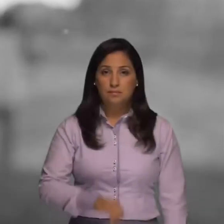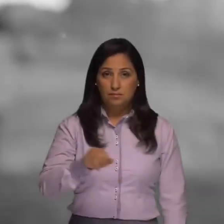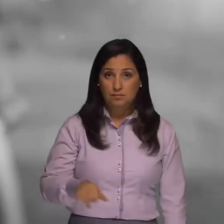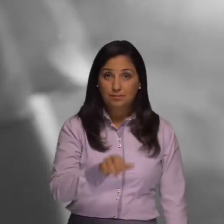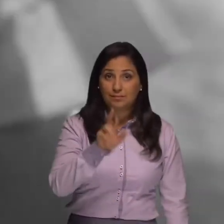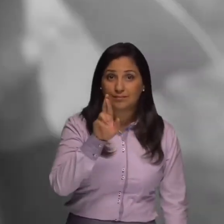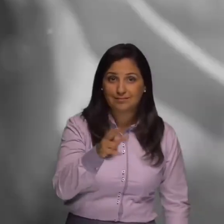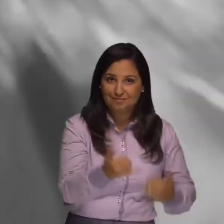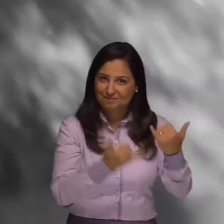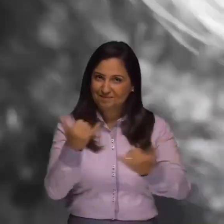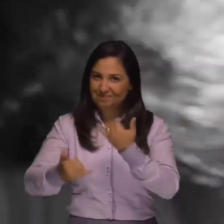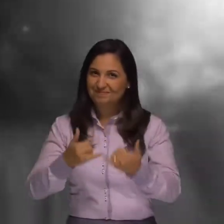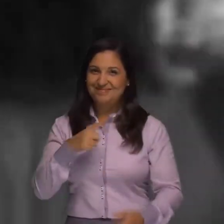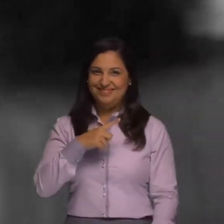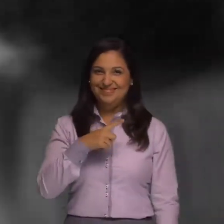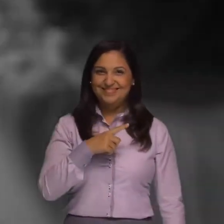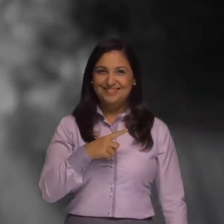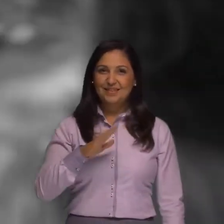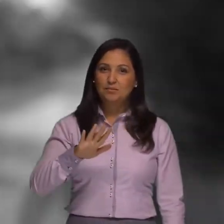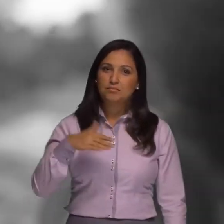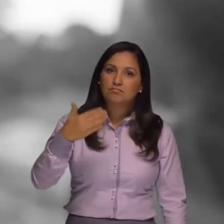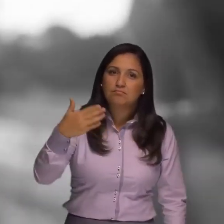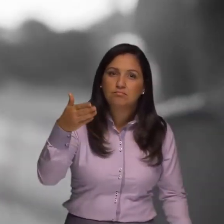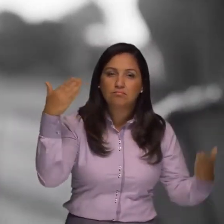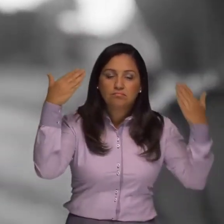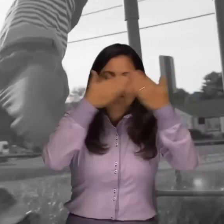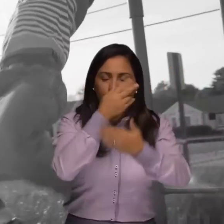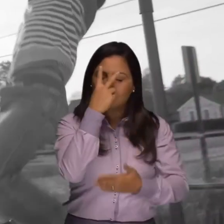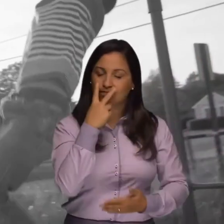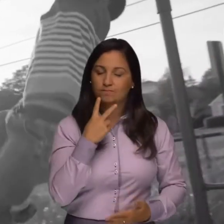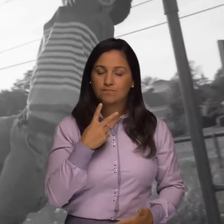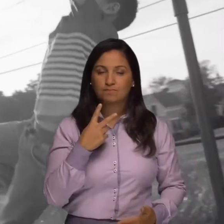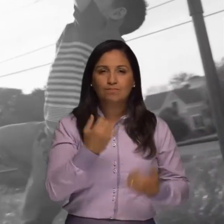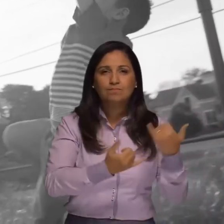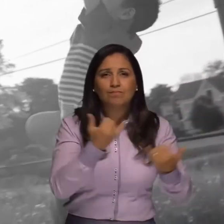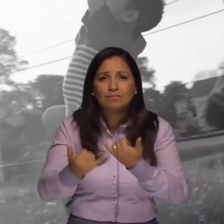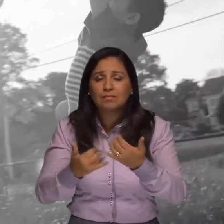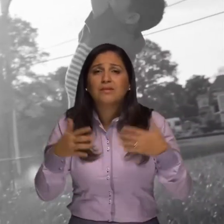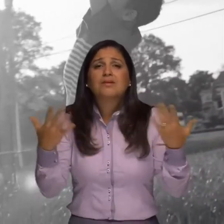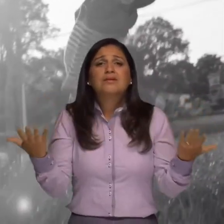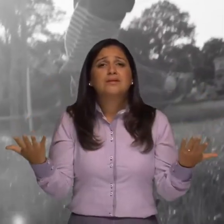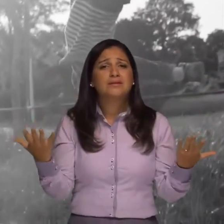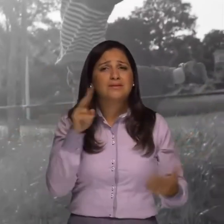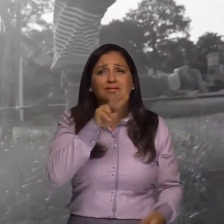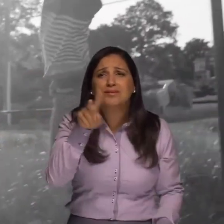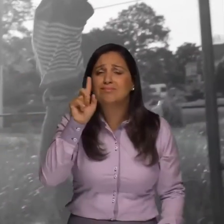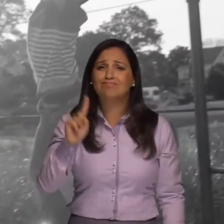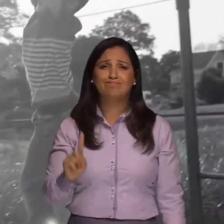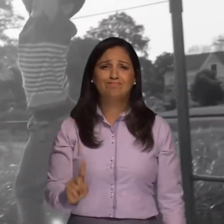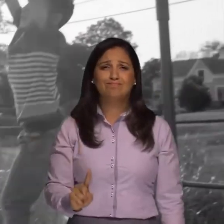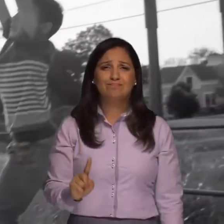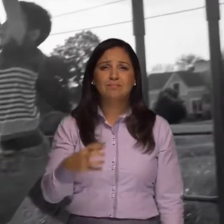Era muito difícil para o James ficar sozinho. Ele perdeu alguns amigos porque não podia mais brincar com